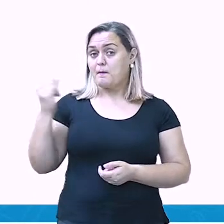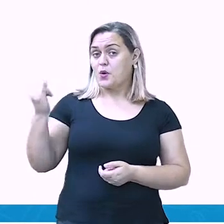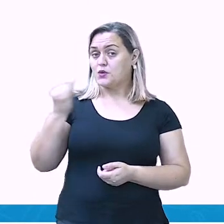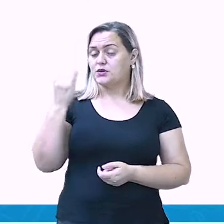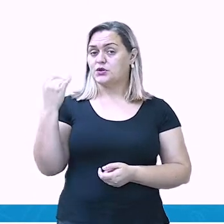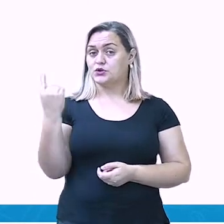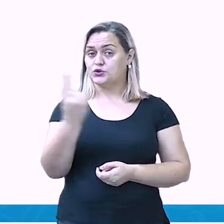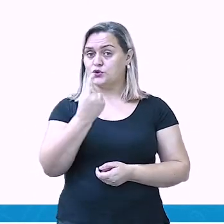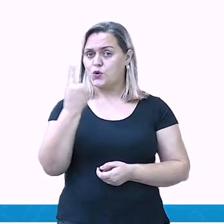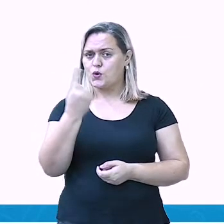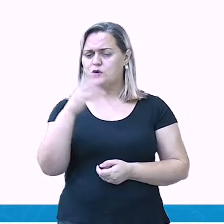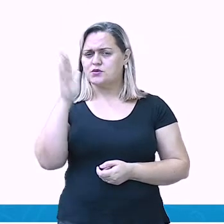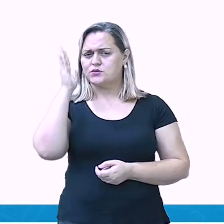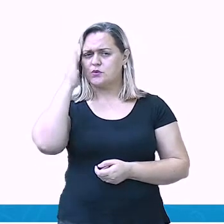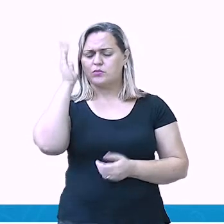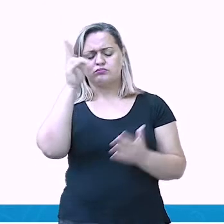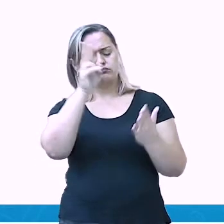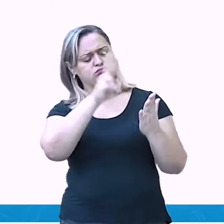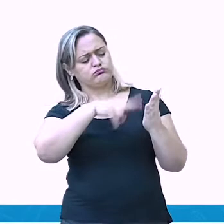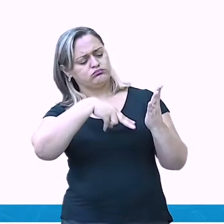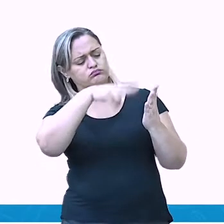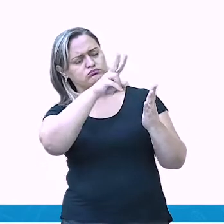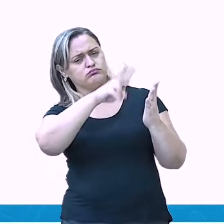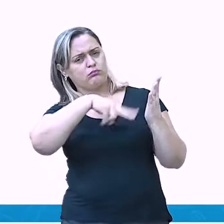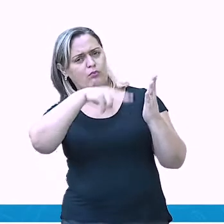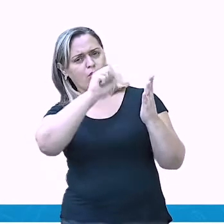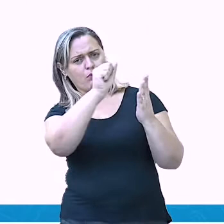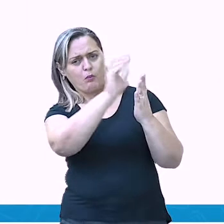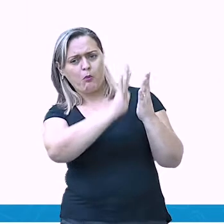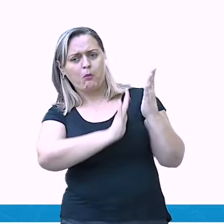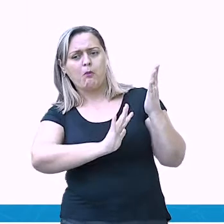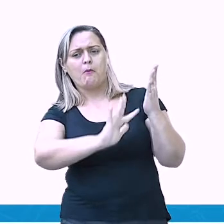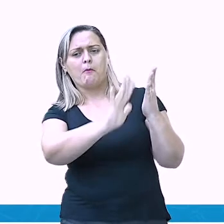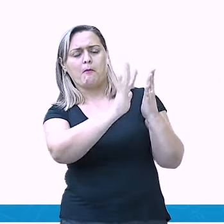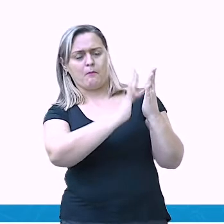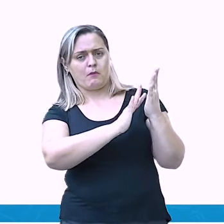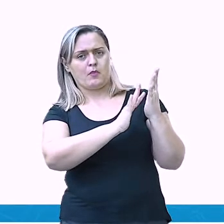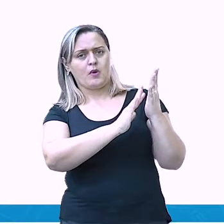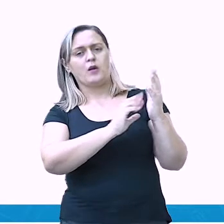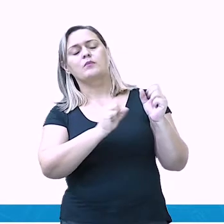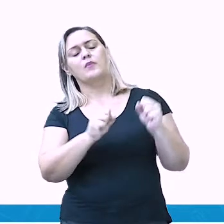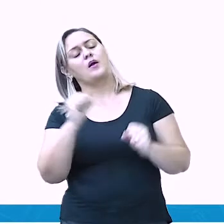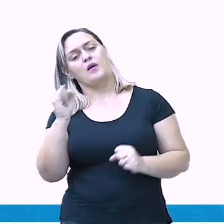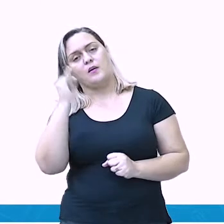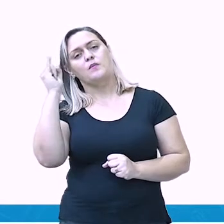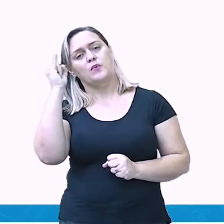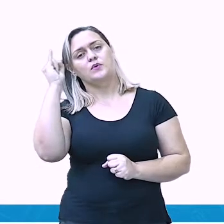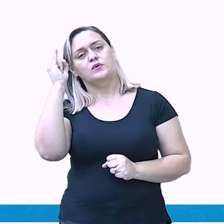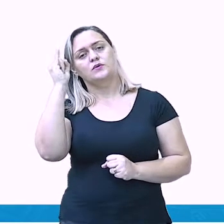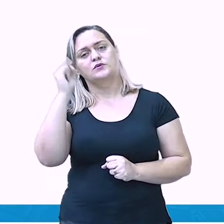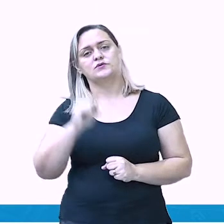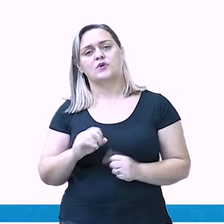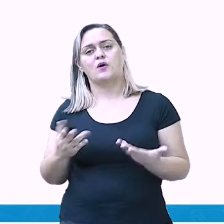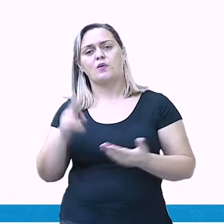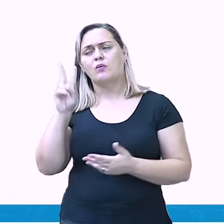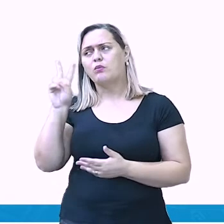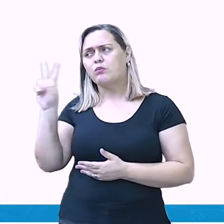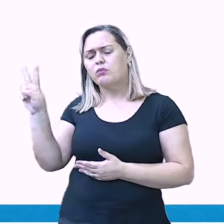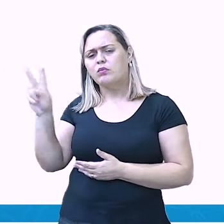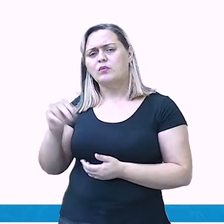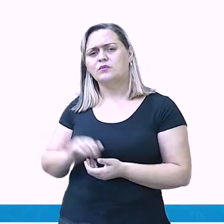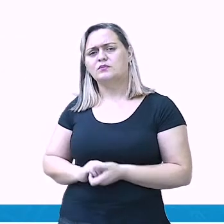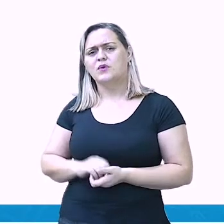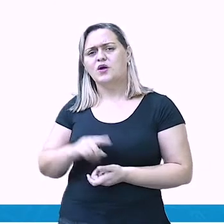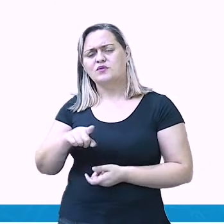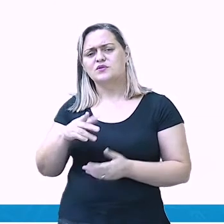olhar, pesquisar e descobrir. Olhando para esse Mapa Mundi, você sabe onde o seu